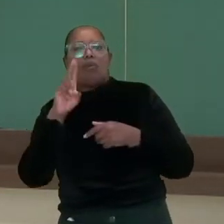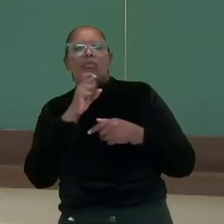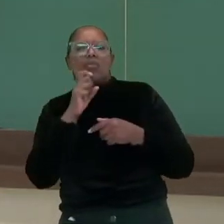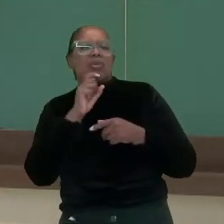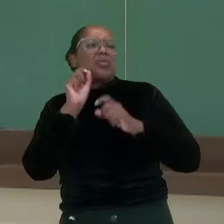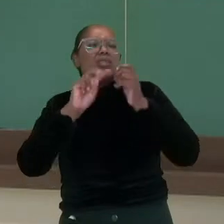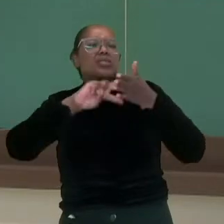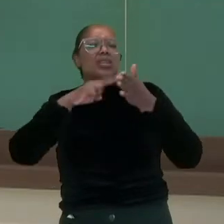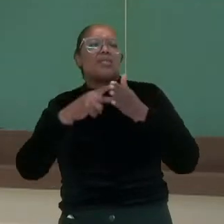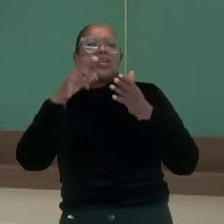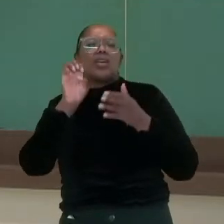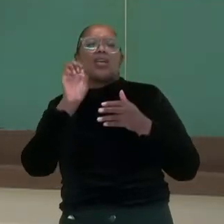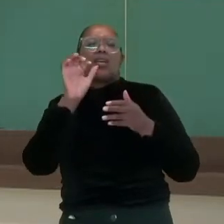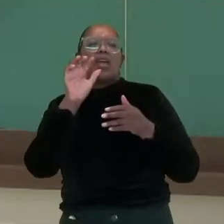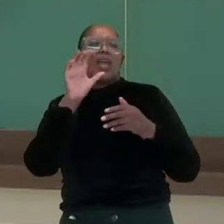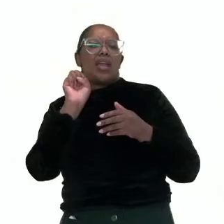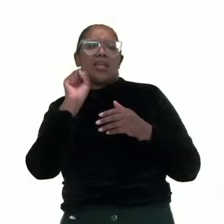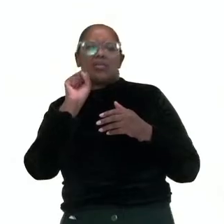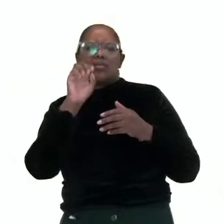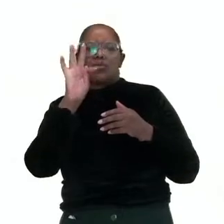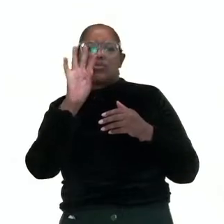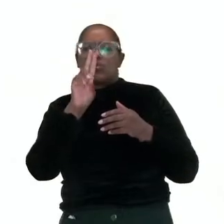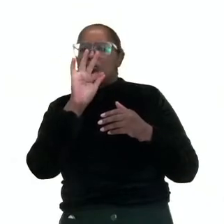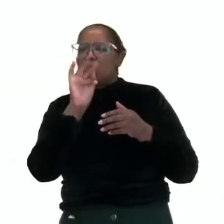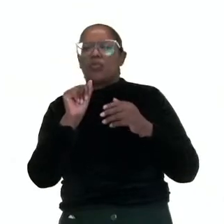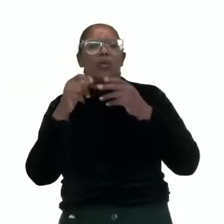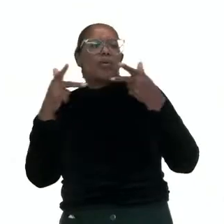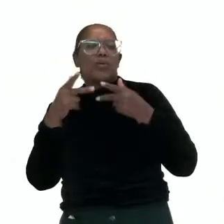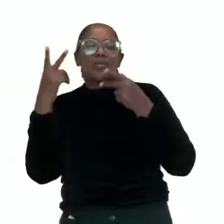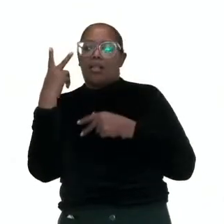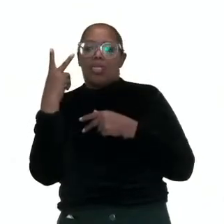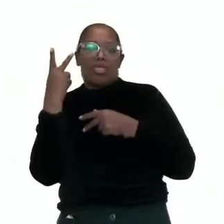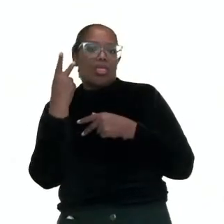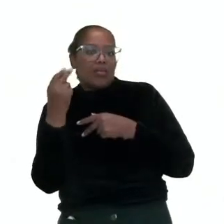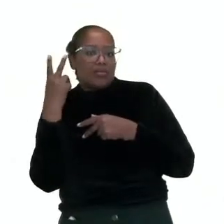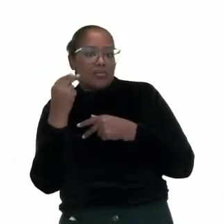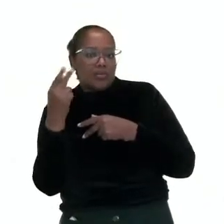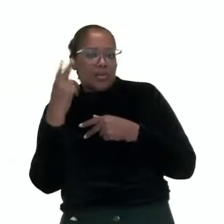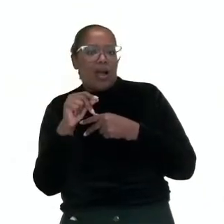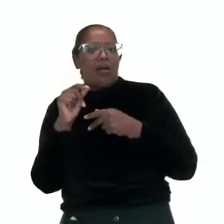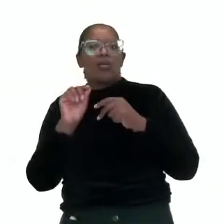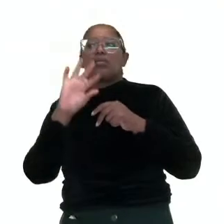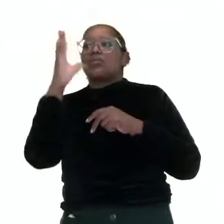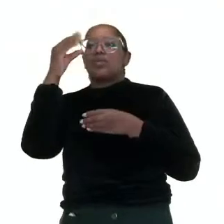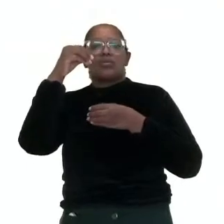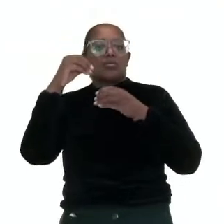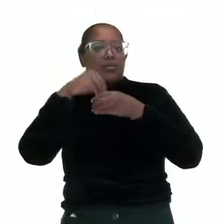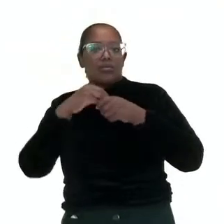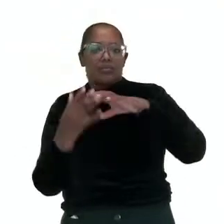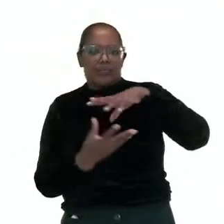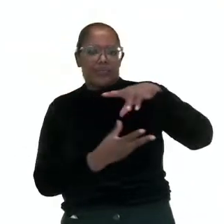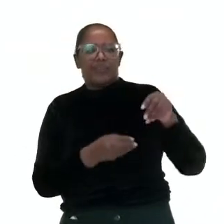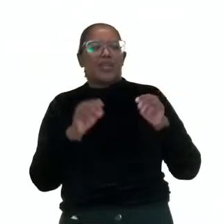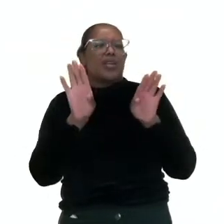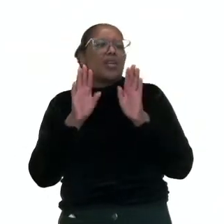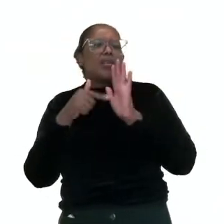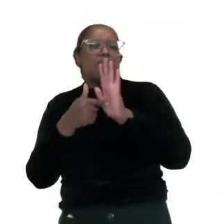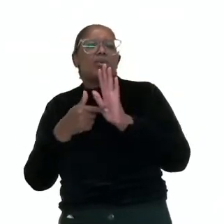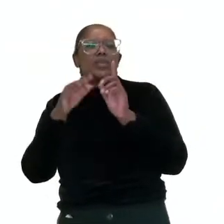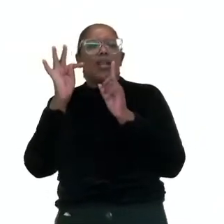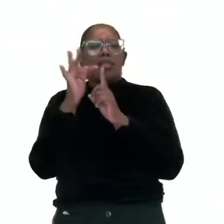gera o acréscimo na emissão desse gás é o desmatamento e as queimadas das florestas. E aqui a gente tem, um gifzinho mostrando